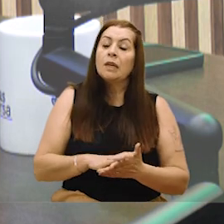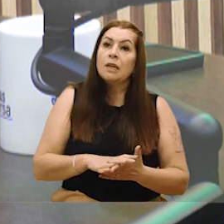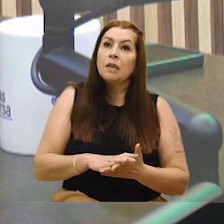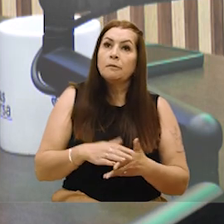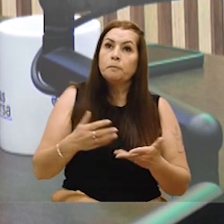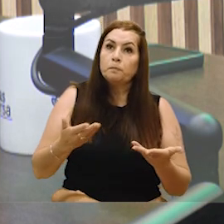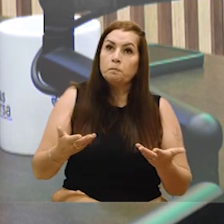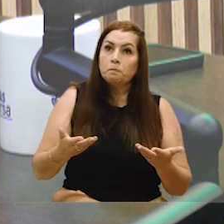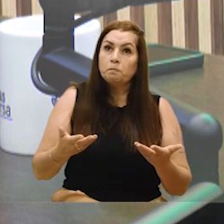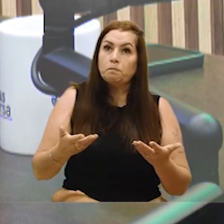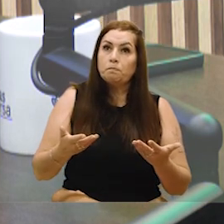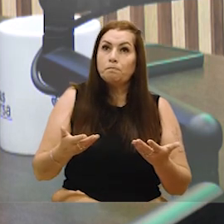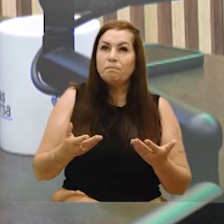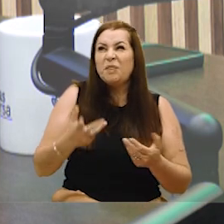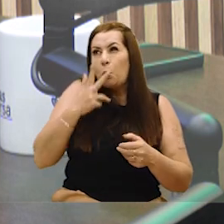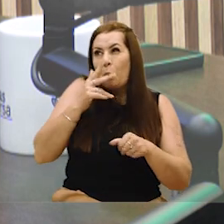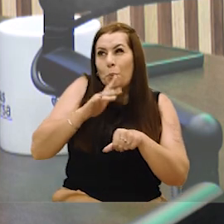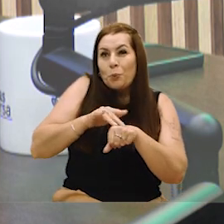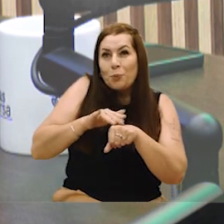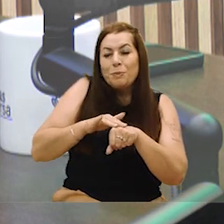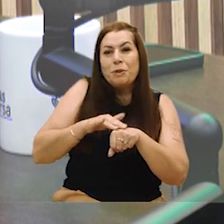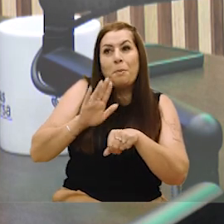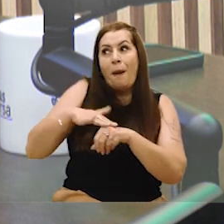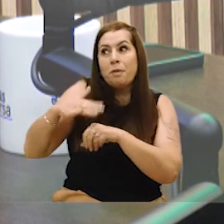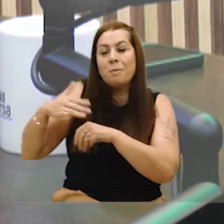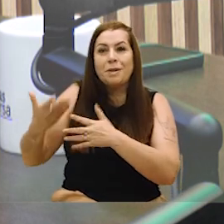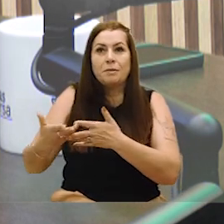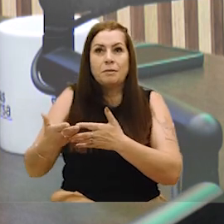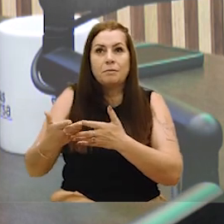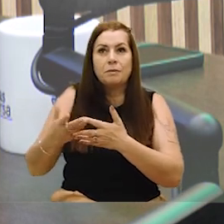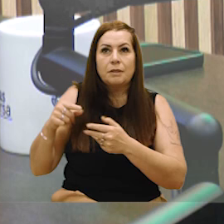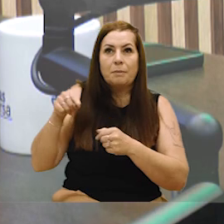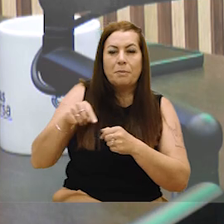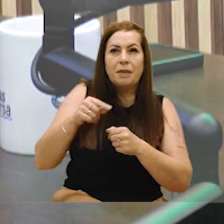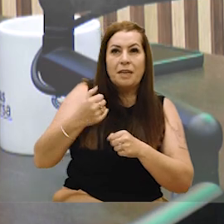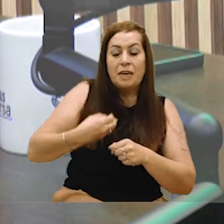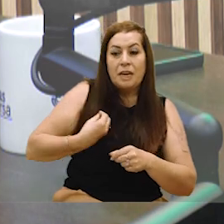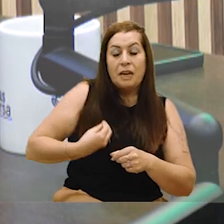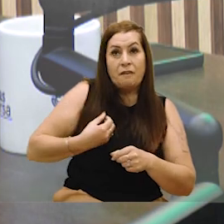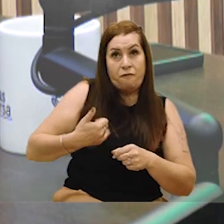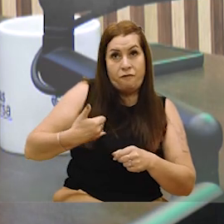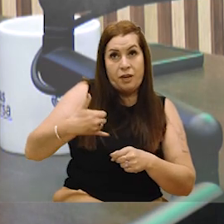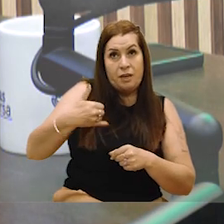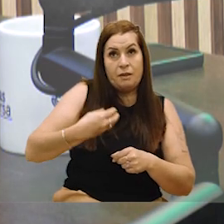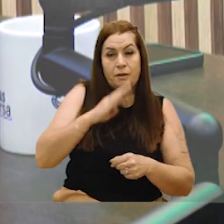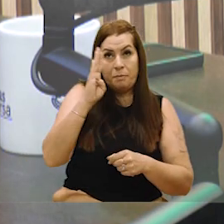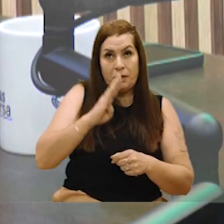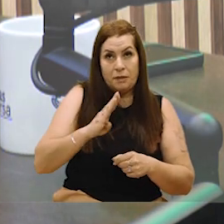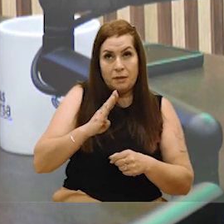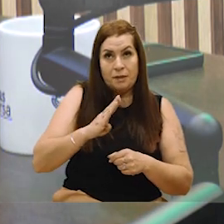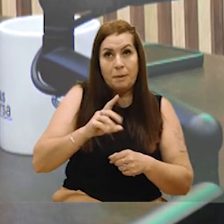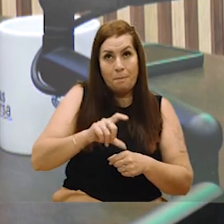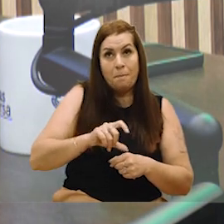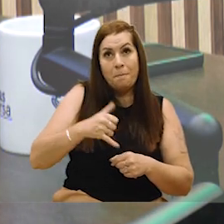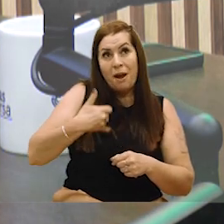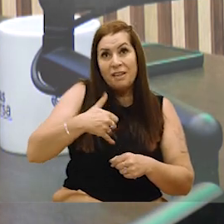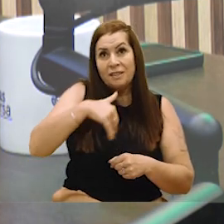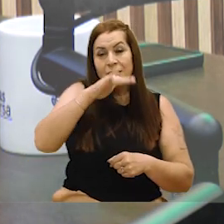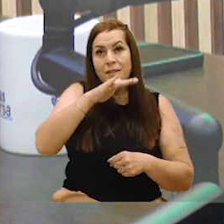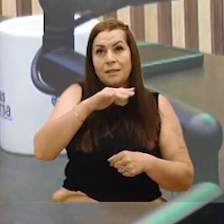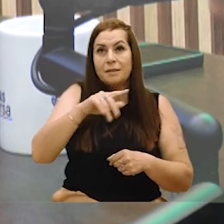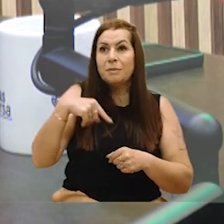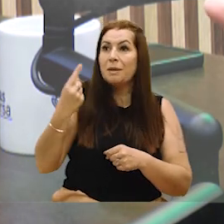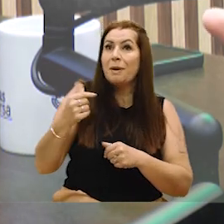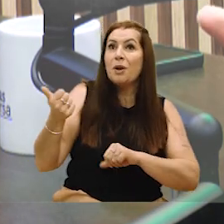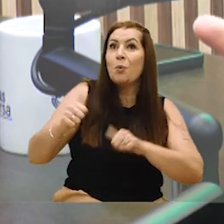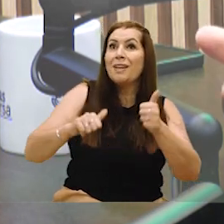E acaba o adoecimento aumentando cada vez mais. A expectativa do brasileiro aumenta de vida, mas a expectativa